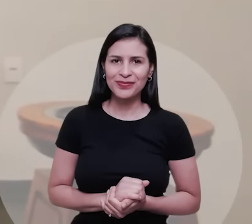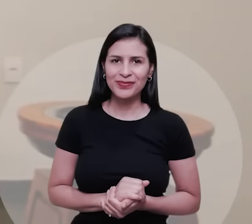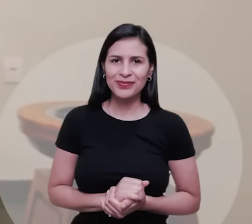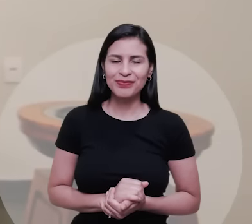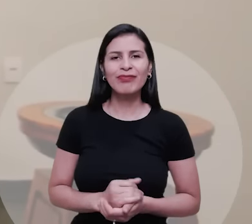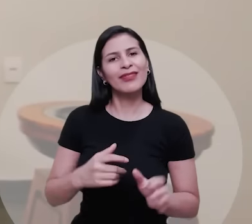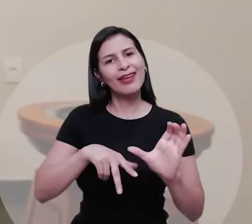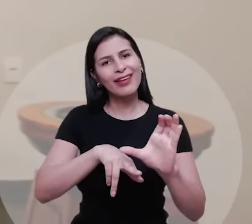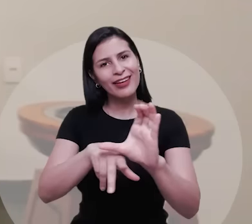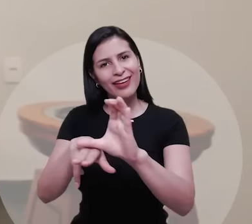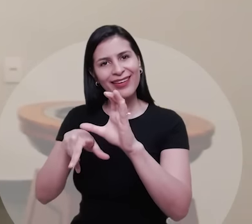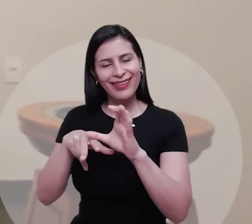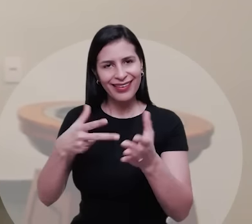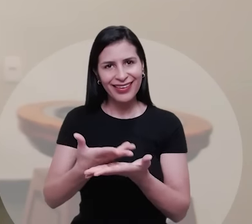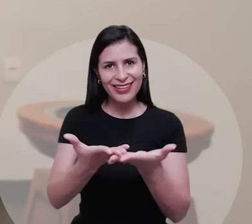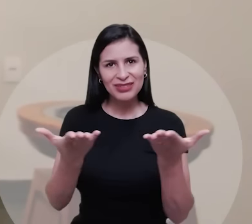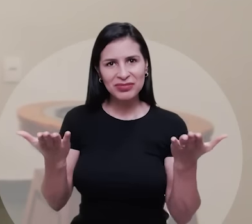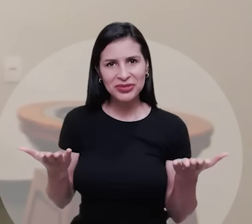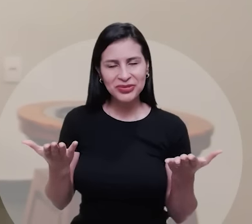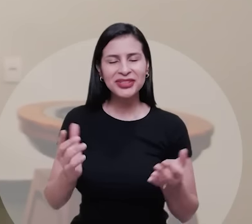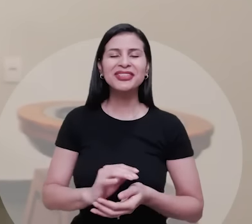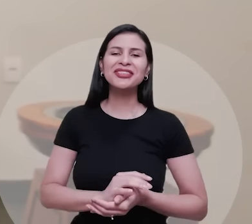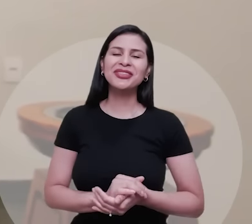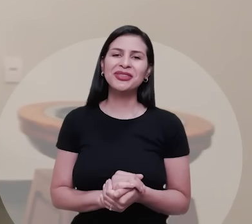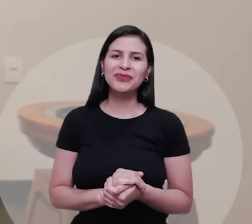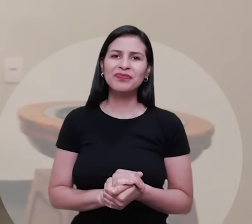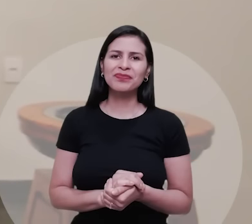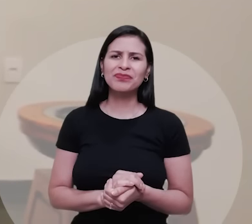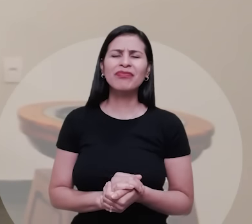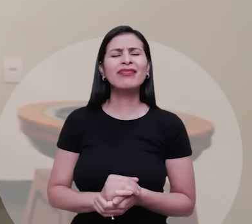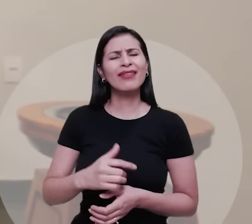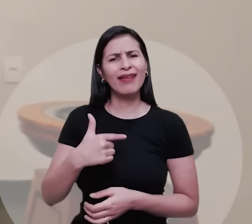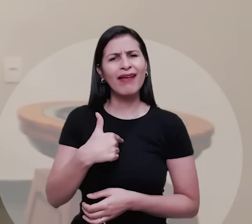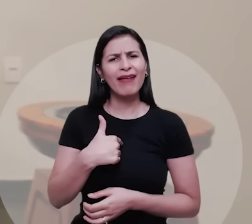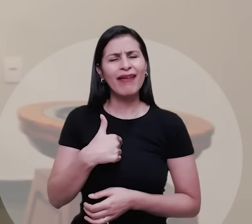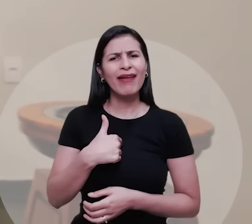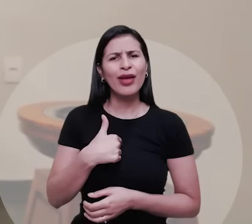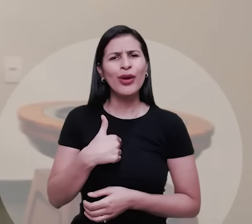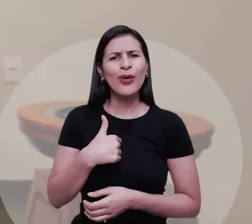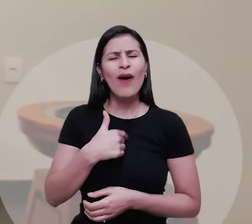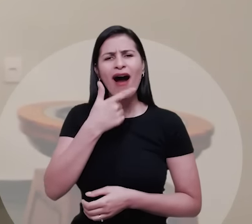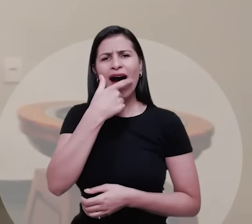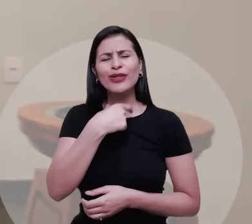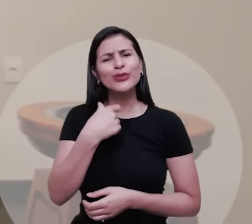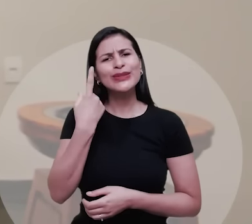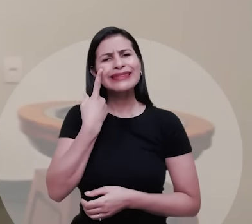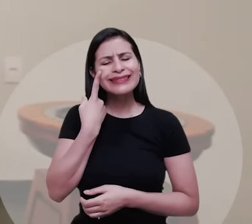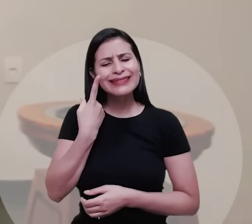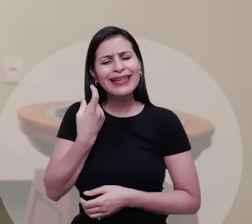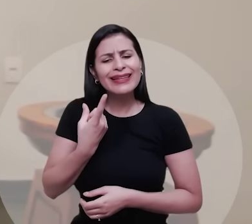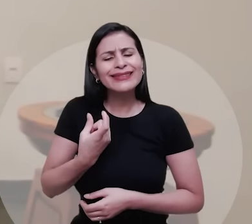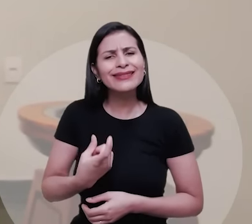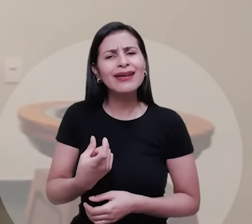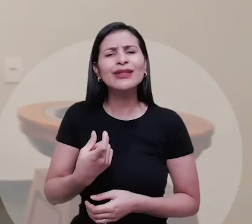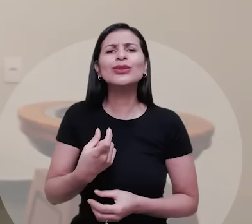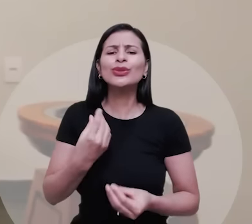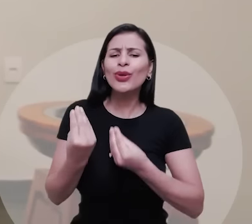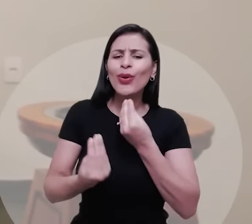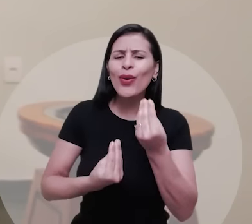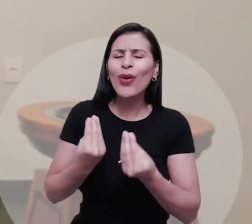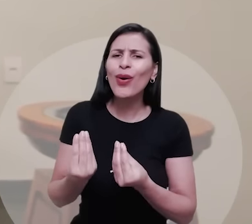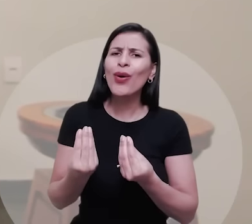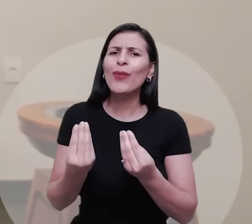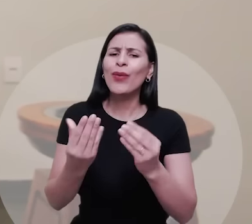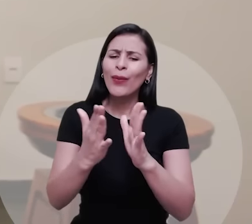Meus irmãos e irmãs, eu acho muito interessante como no texto bíblico nós podemos